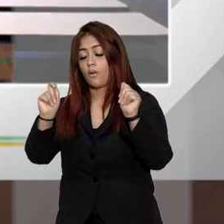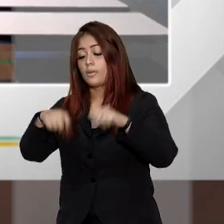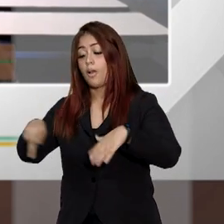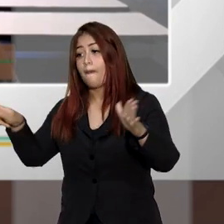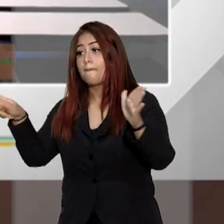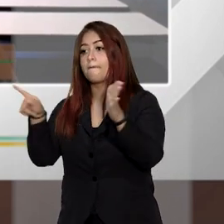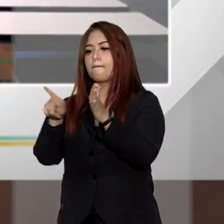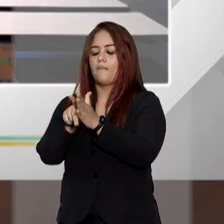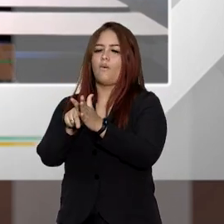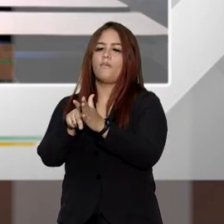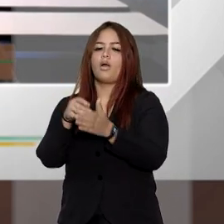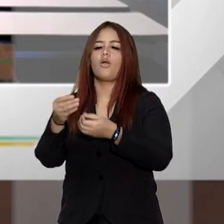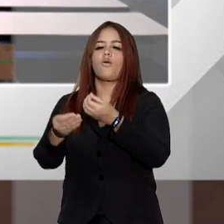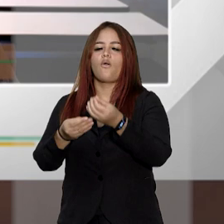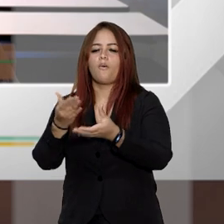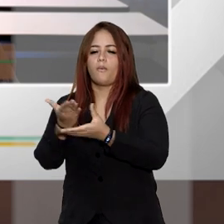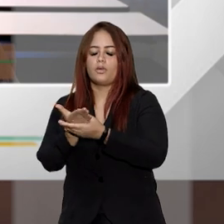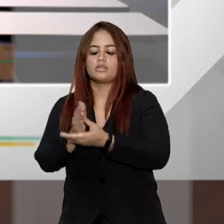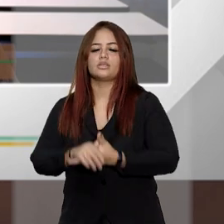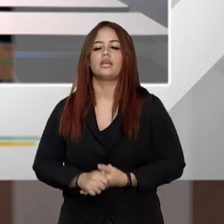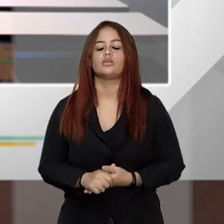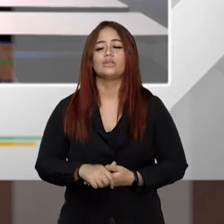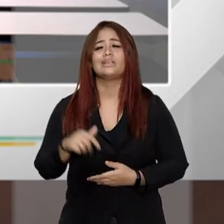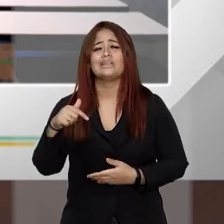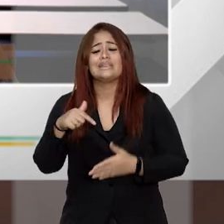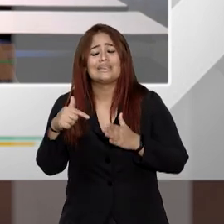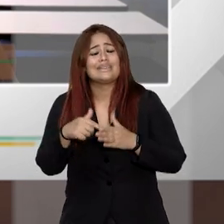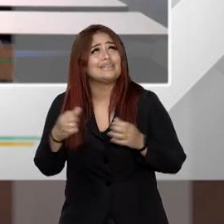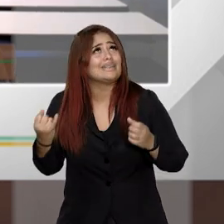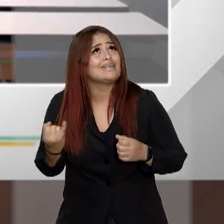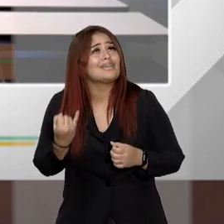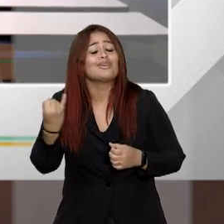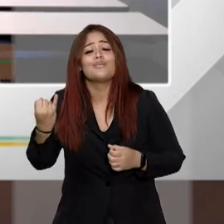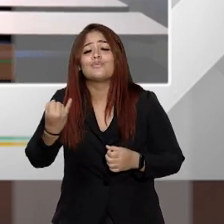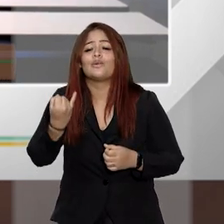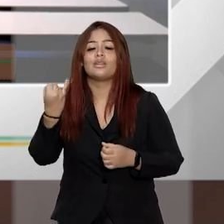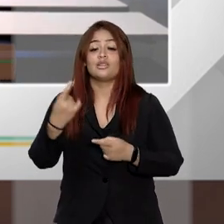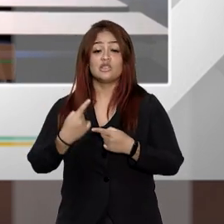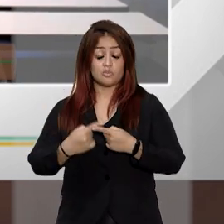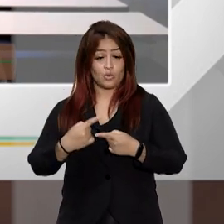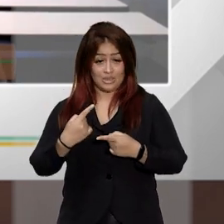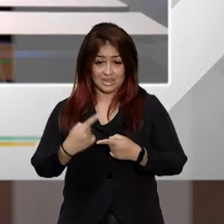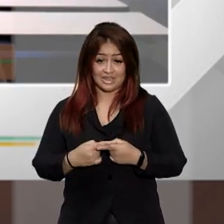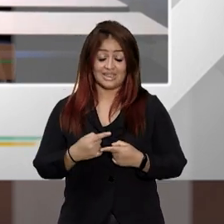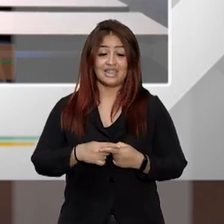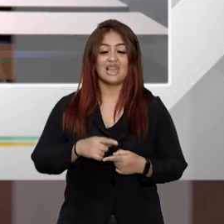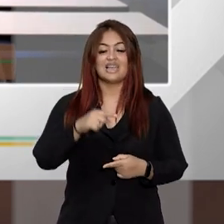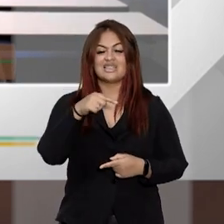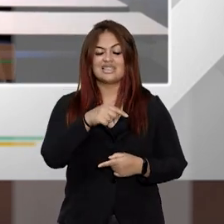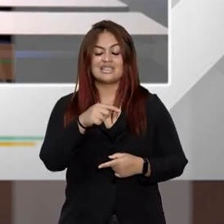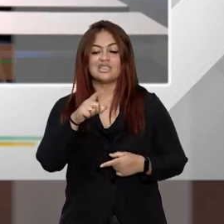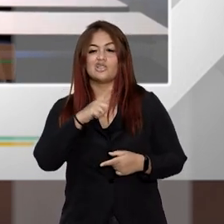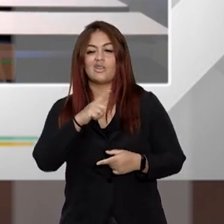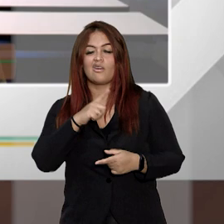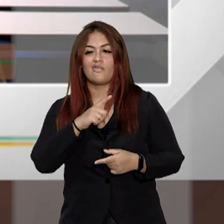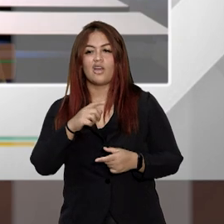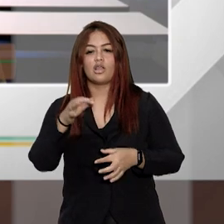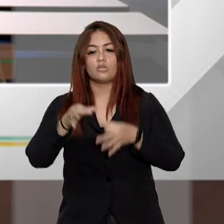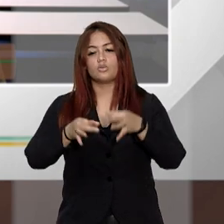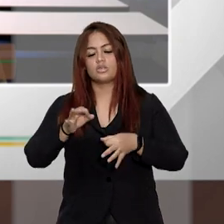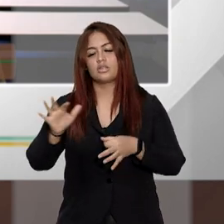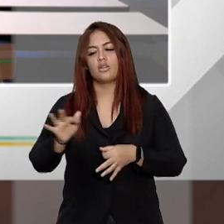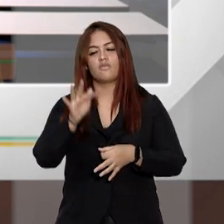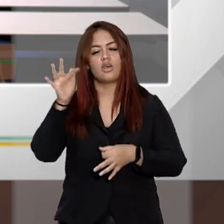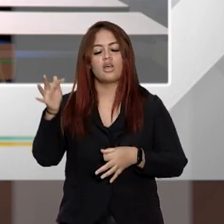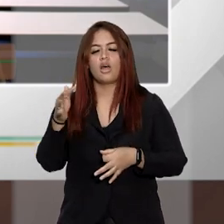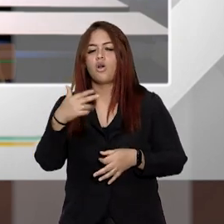ao valor da causa, né? E aqui esse ponto ele é de suma importância, porque uma vez que o valor da causa nos juizados